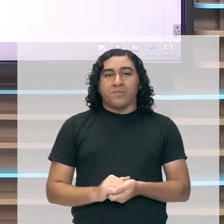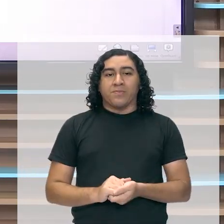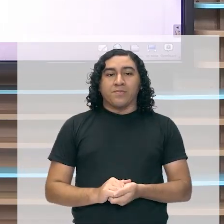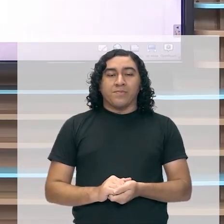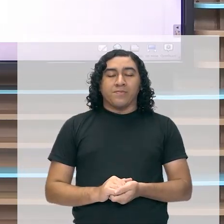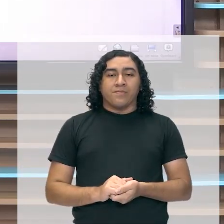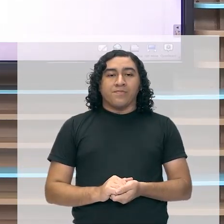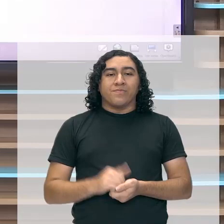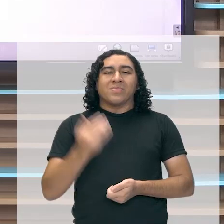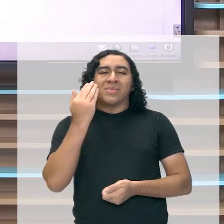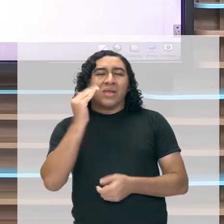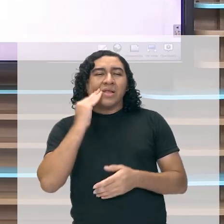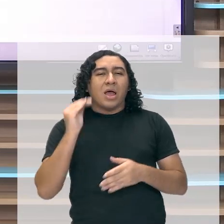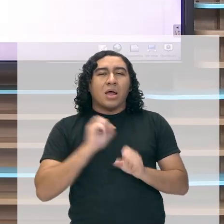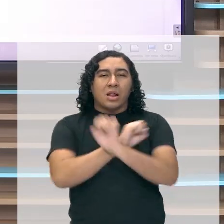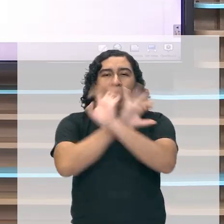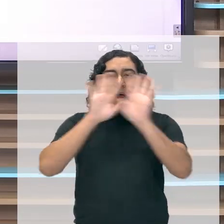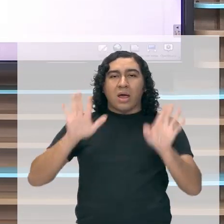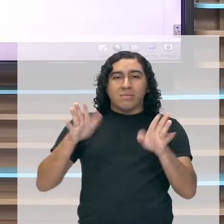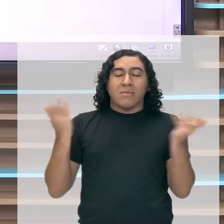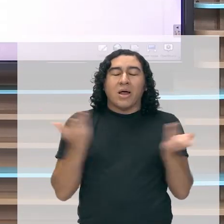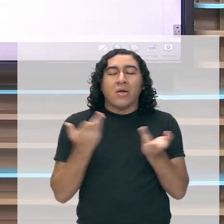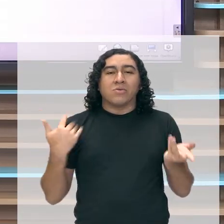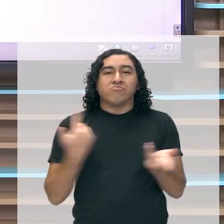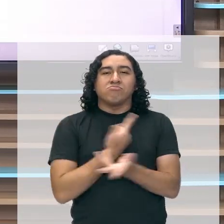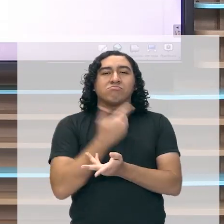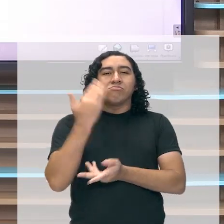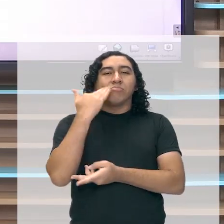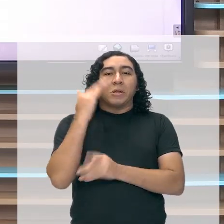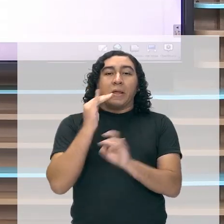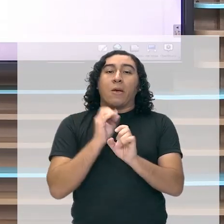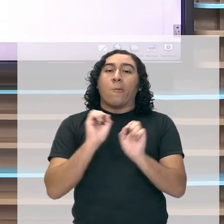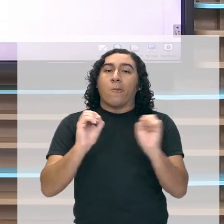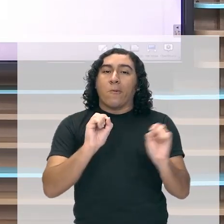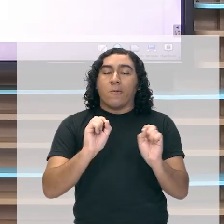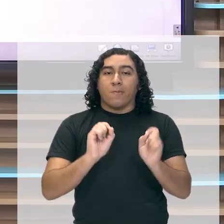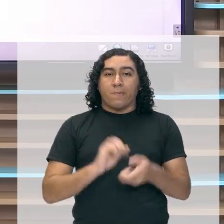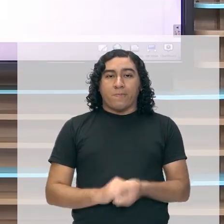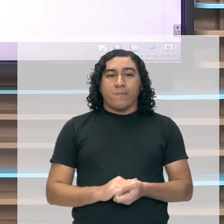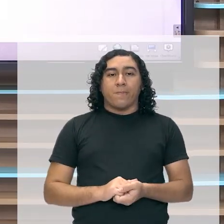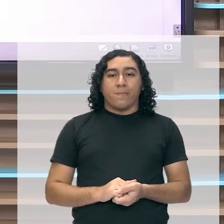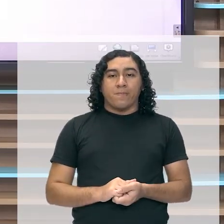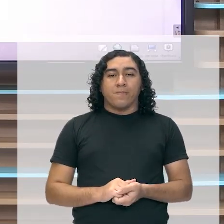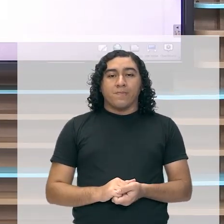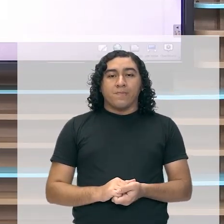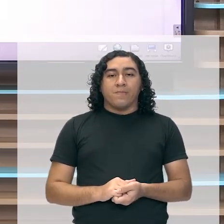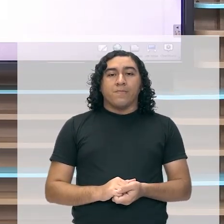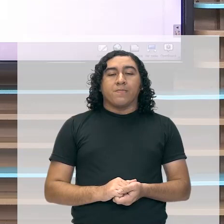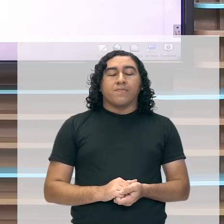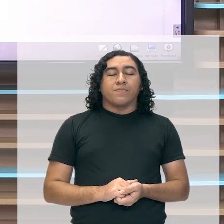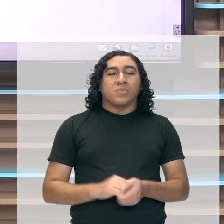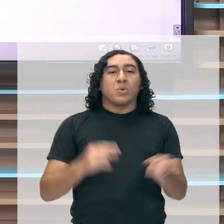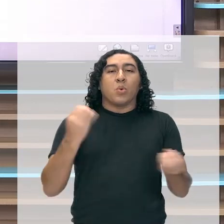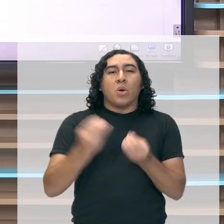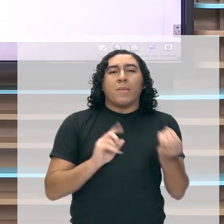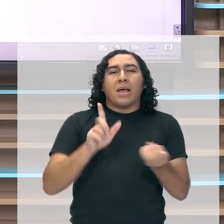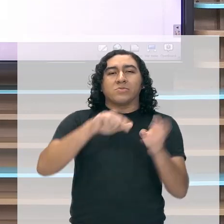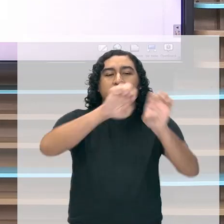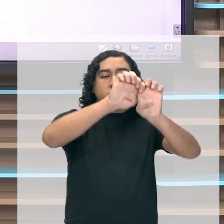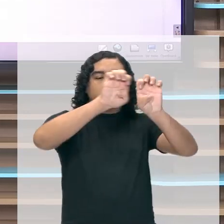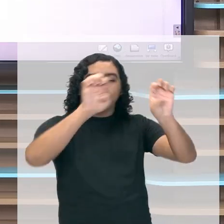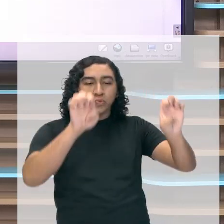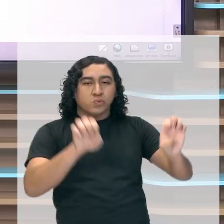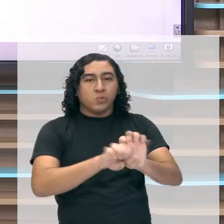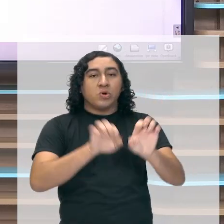Ok? Já que compreendemos isso, agora vamos observar a organização, a estrutura das frases,